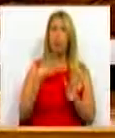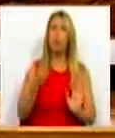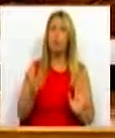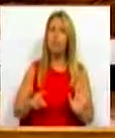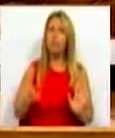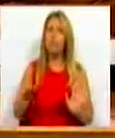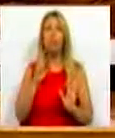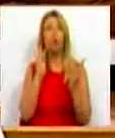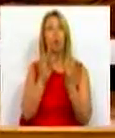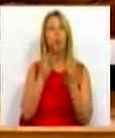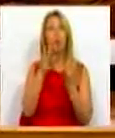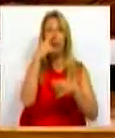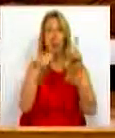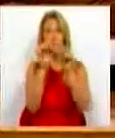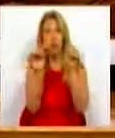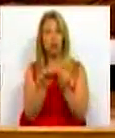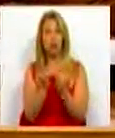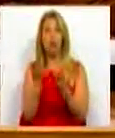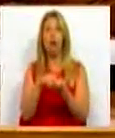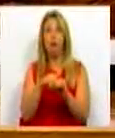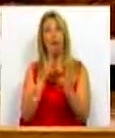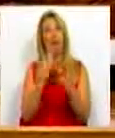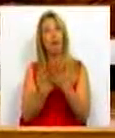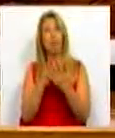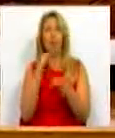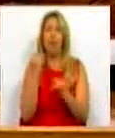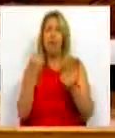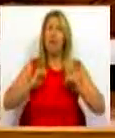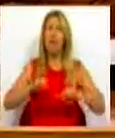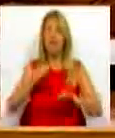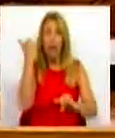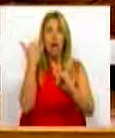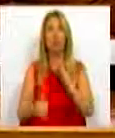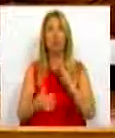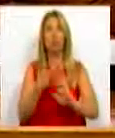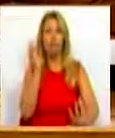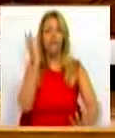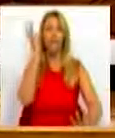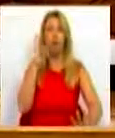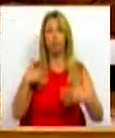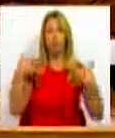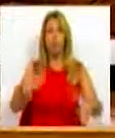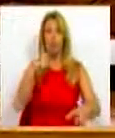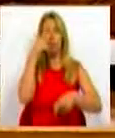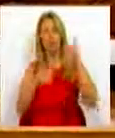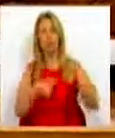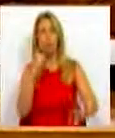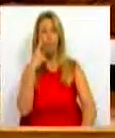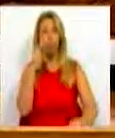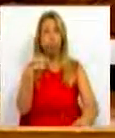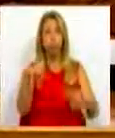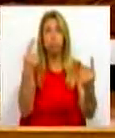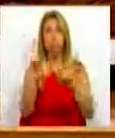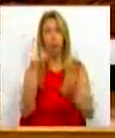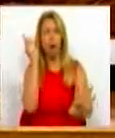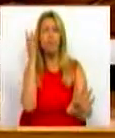com o sistema, para impedir riscos de aumento da fraude, de abandono das pessoas e também de percepção pública de comportamentos de fraude. Um modelo que